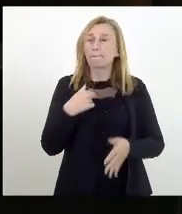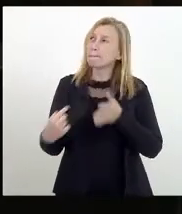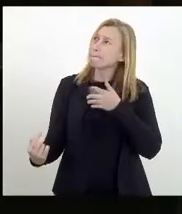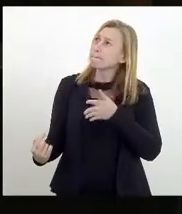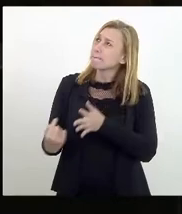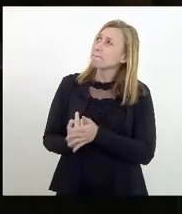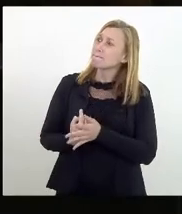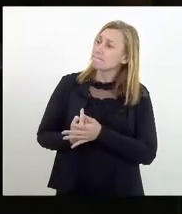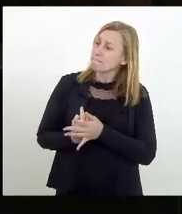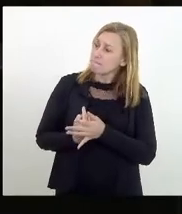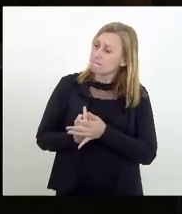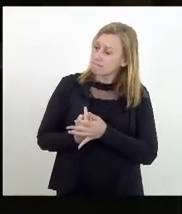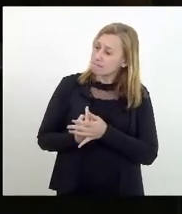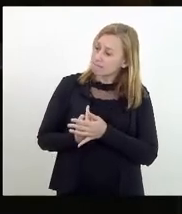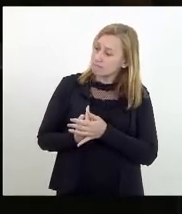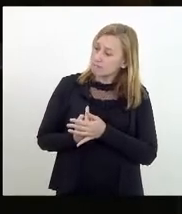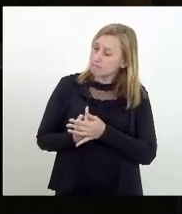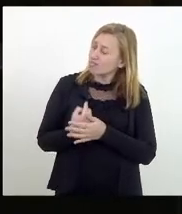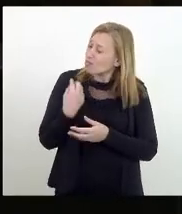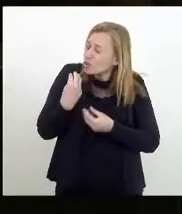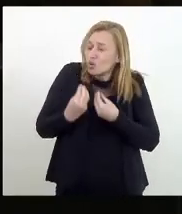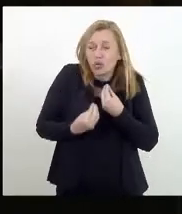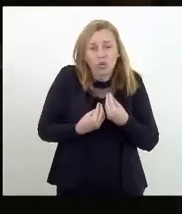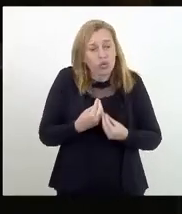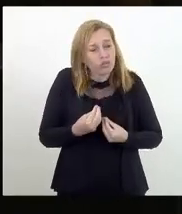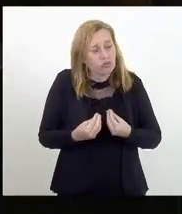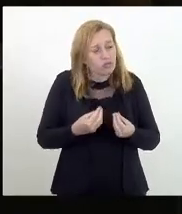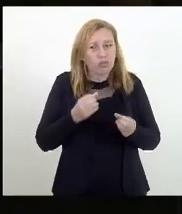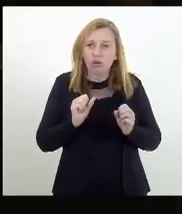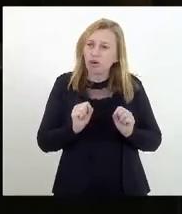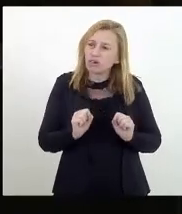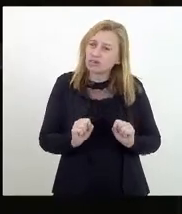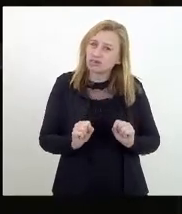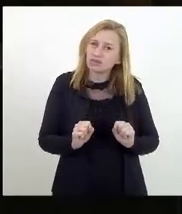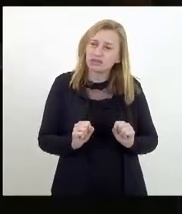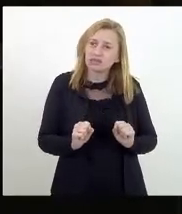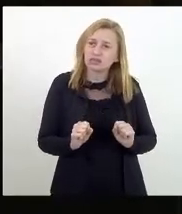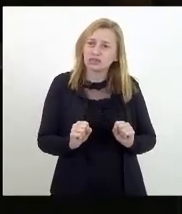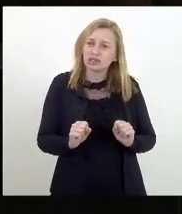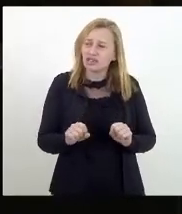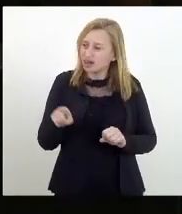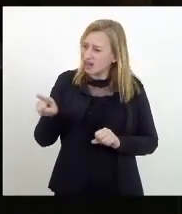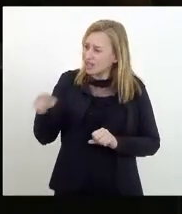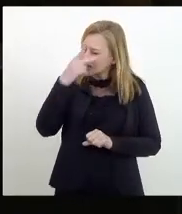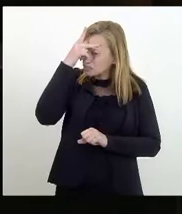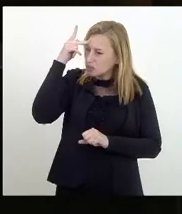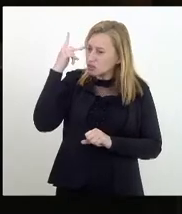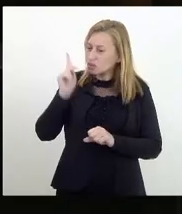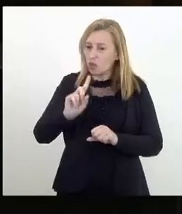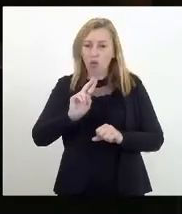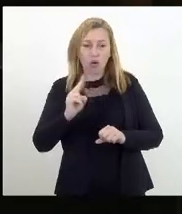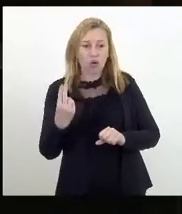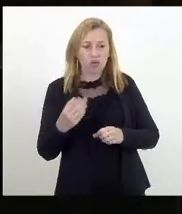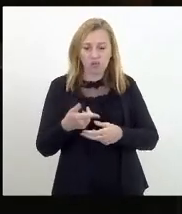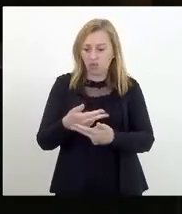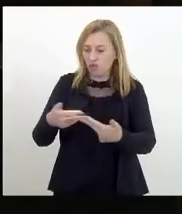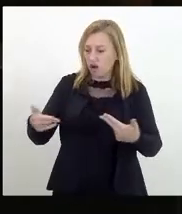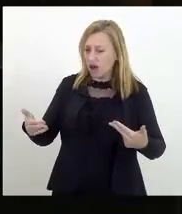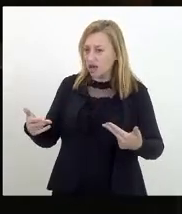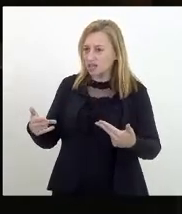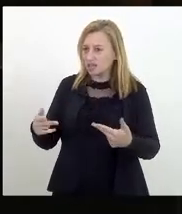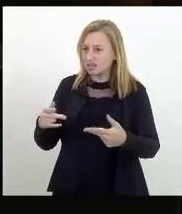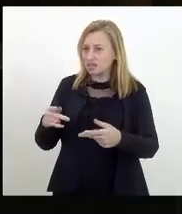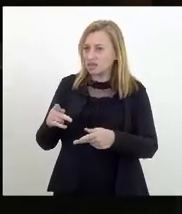perguntando e como pode E essas pessoas ou várias pessoas estarem